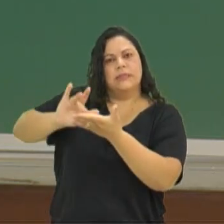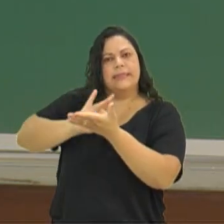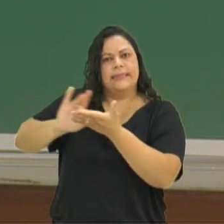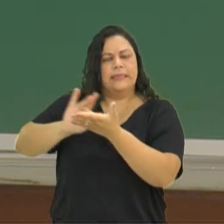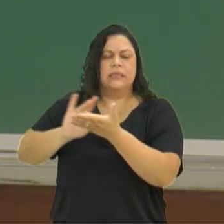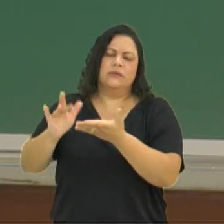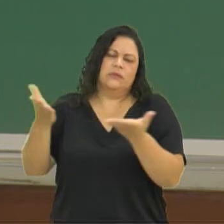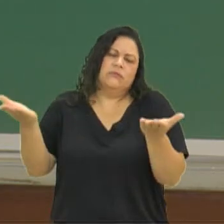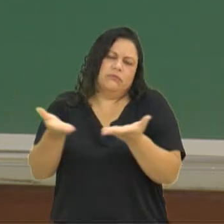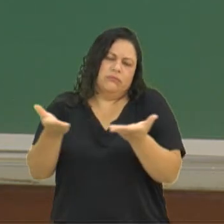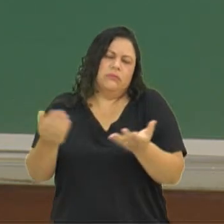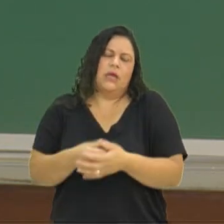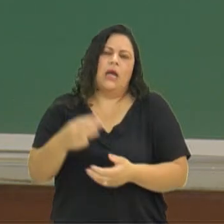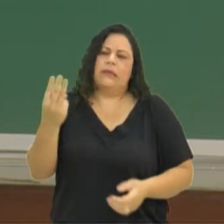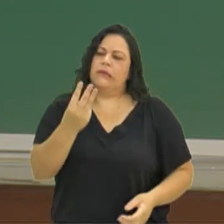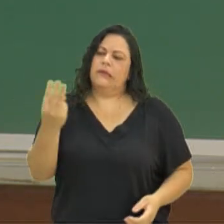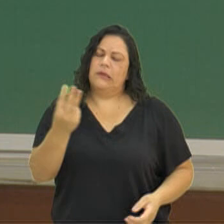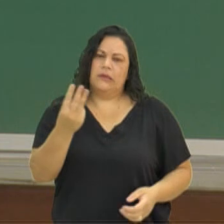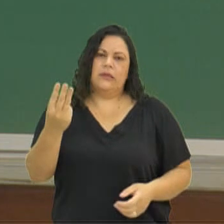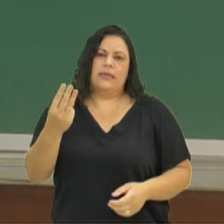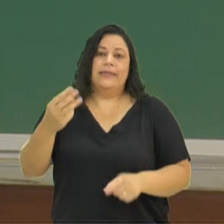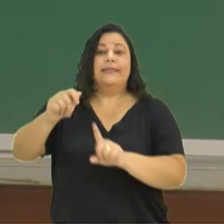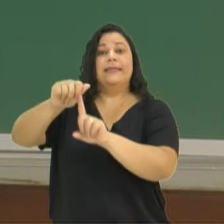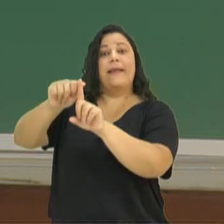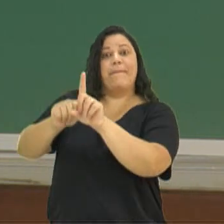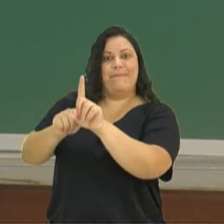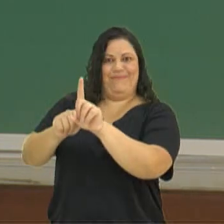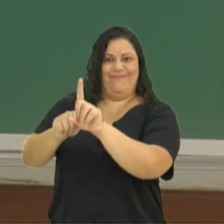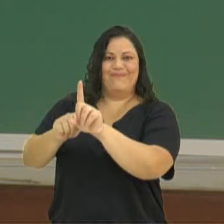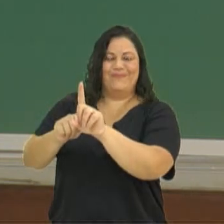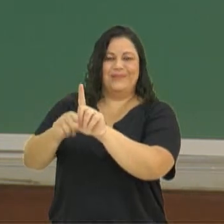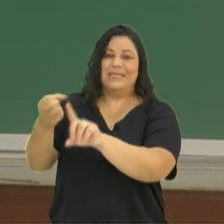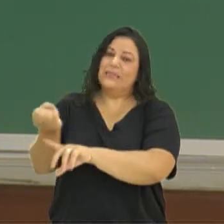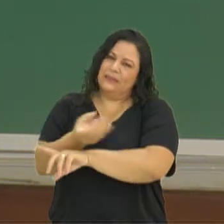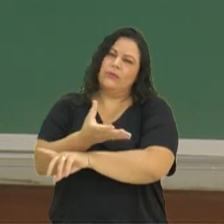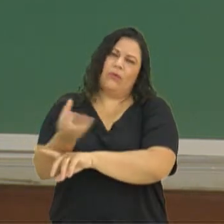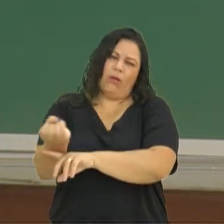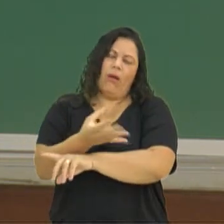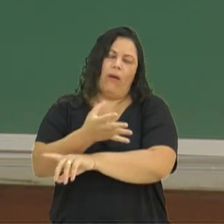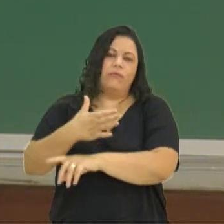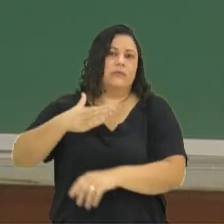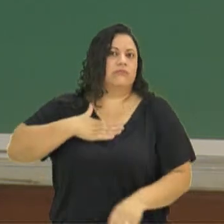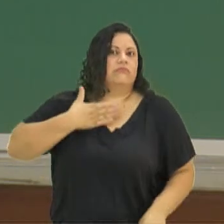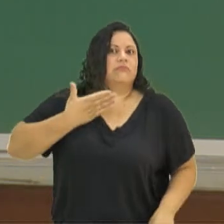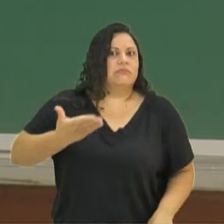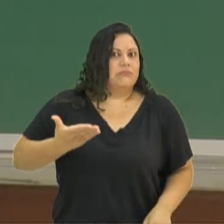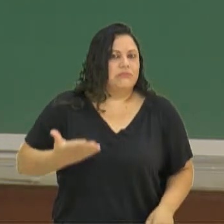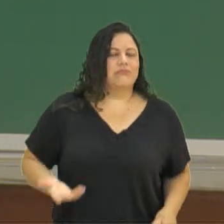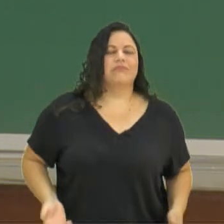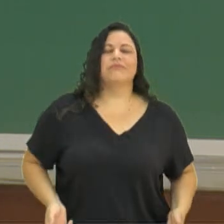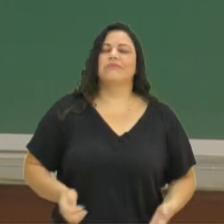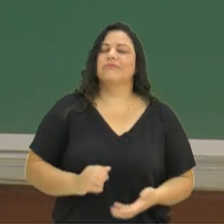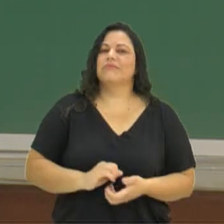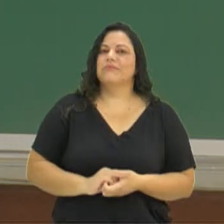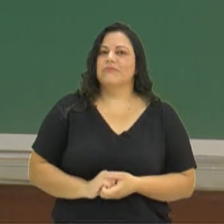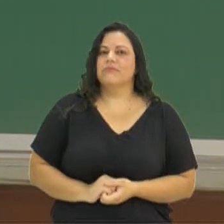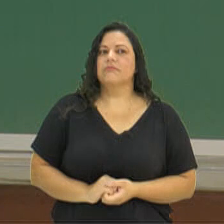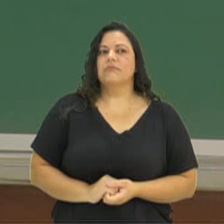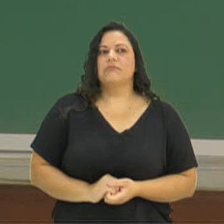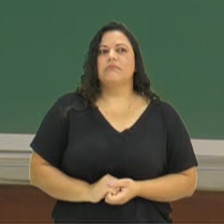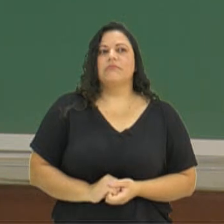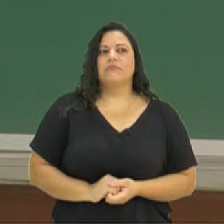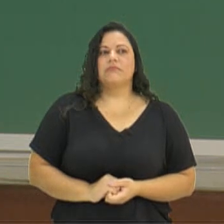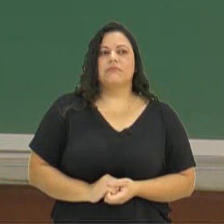de 2 anos, né? Então, basicamente, eles se assustam com isso. E aí vem o